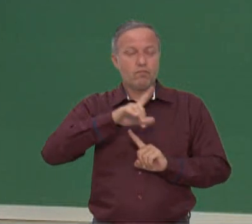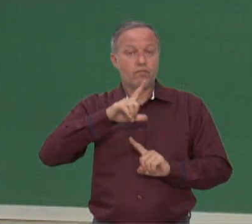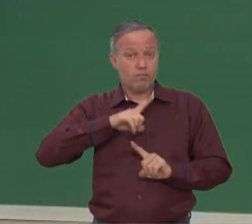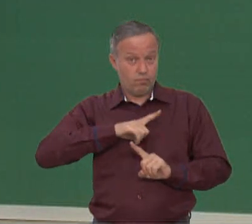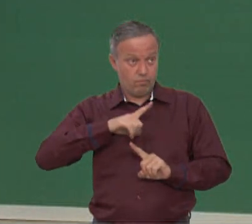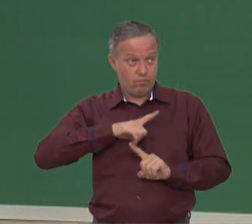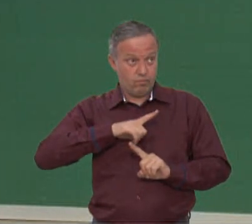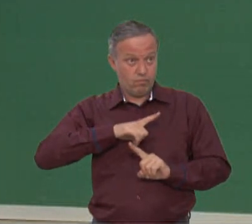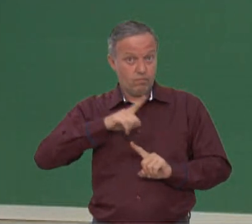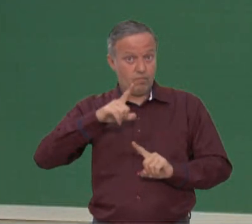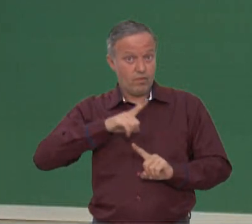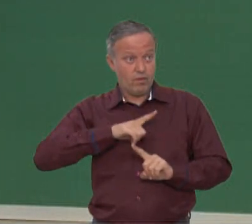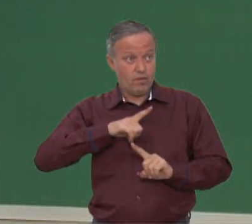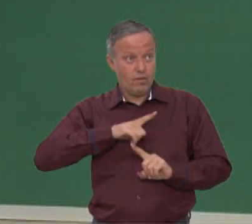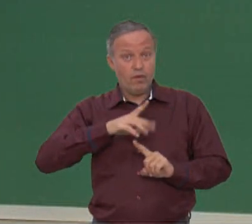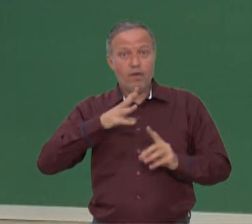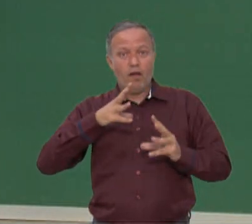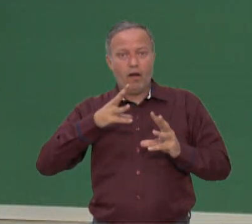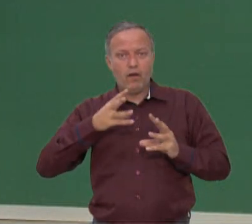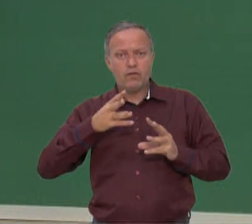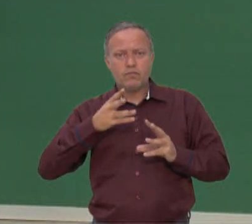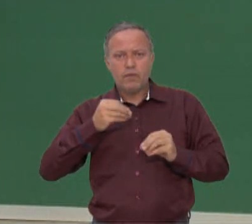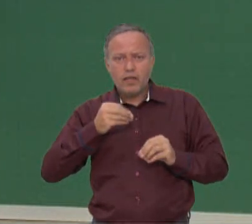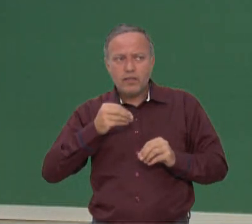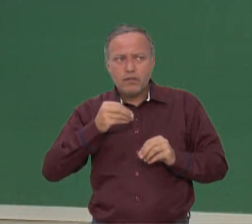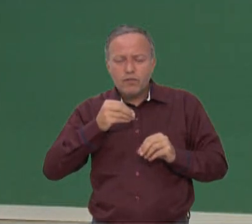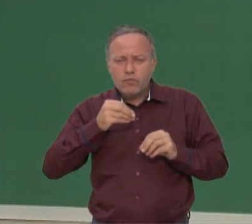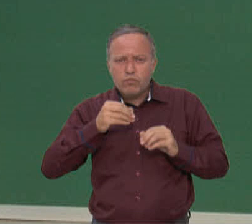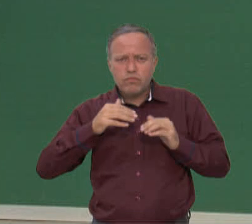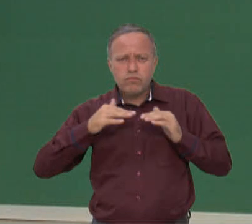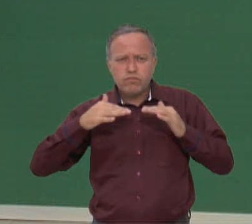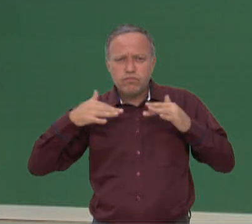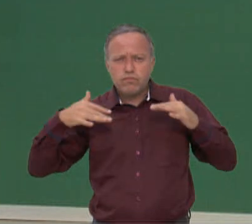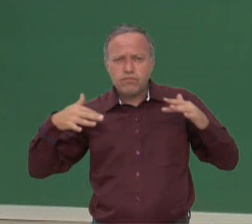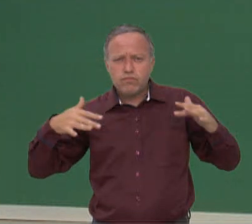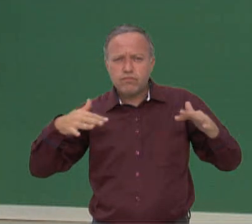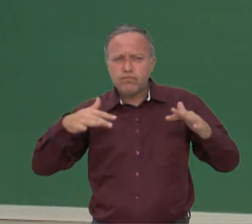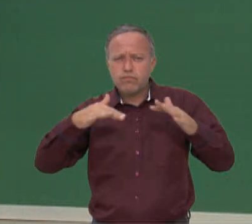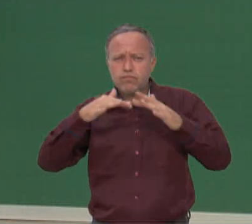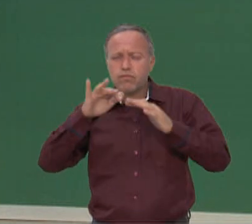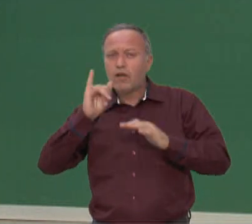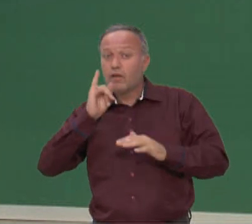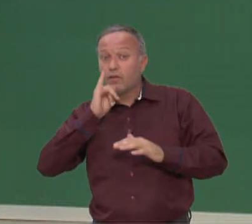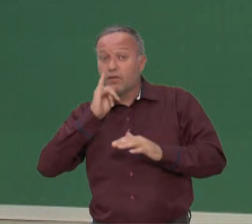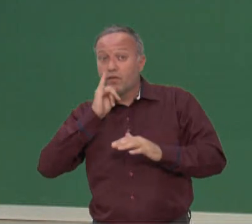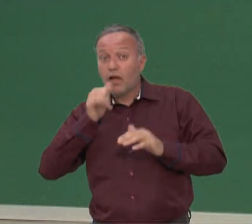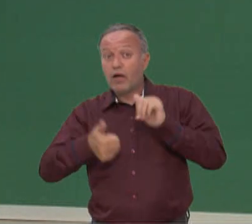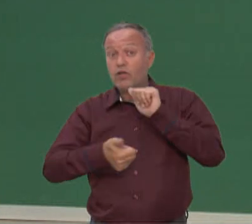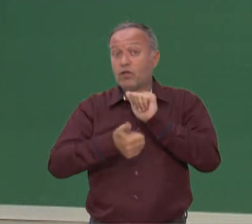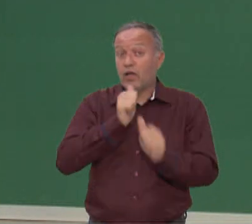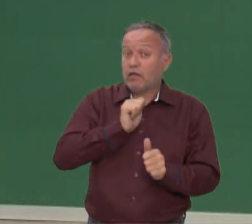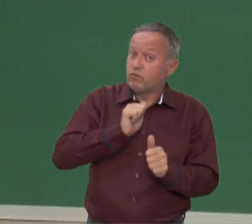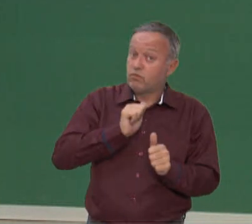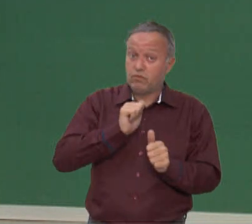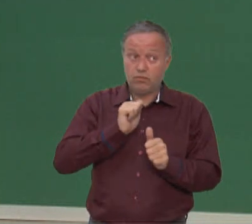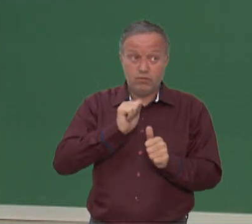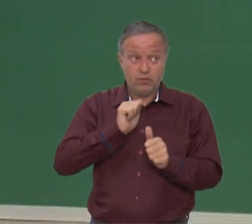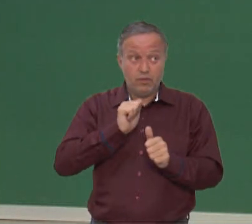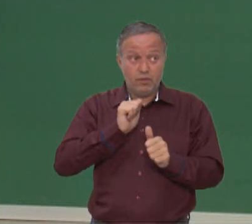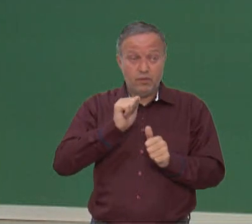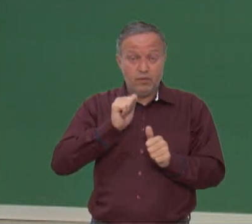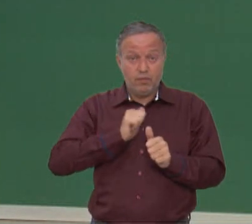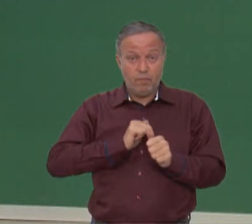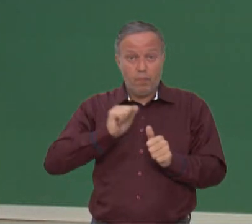elevado grau de umidade. Tanto que quando você está jogando futebol, fazendo uma atividade esportiva e